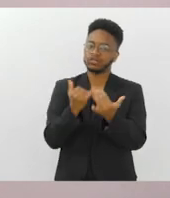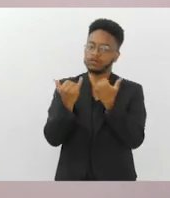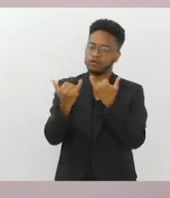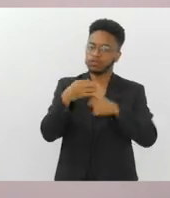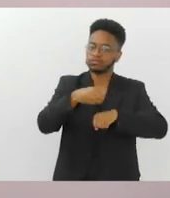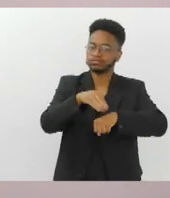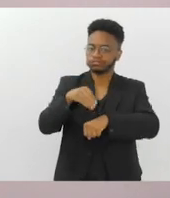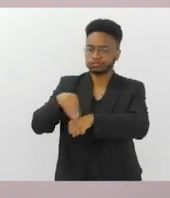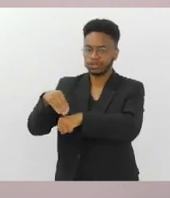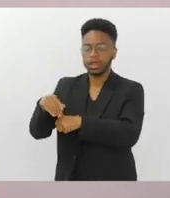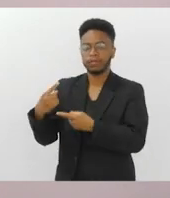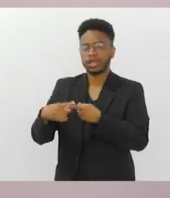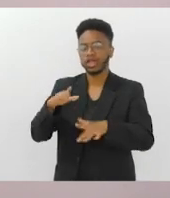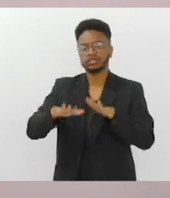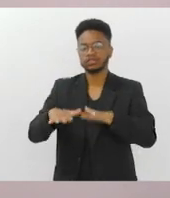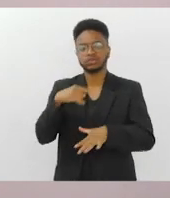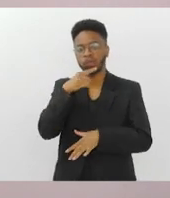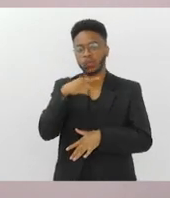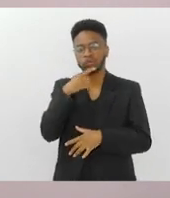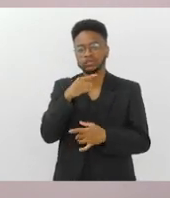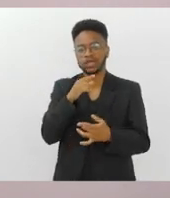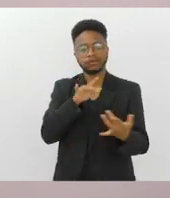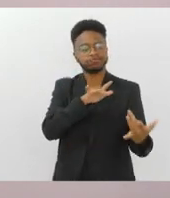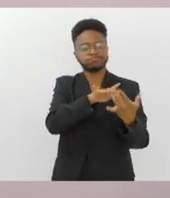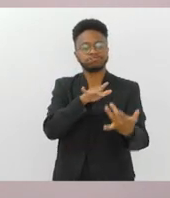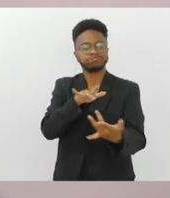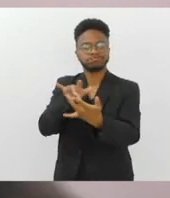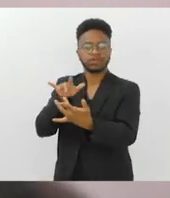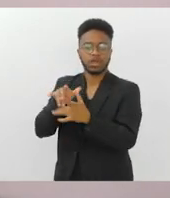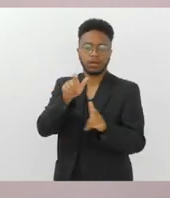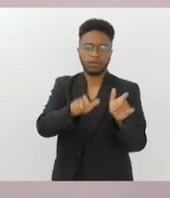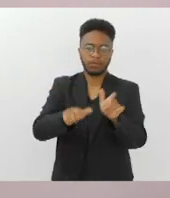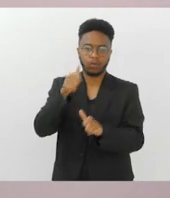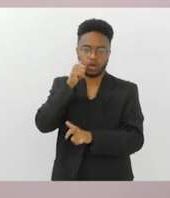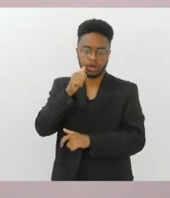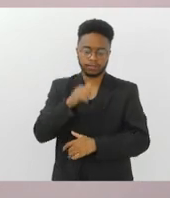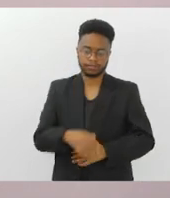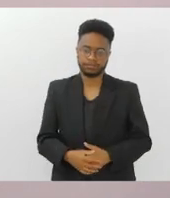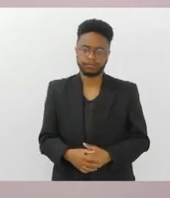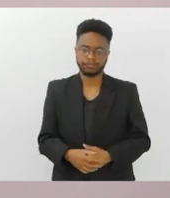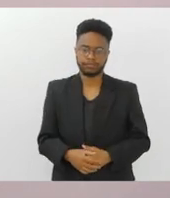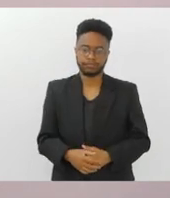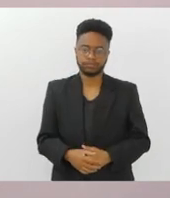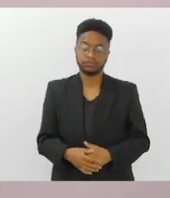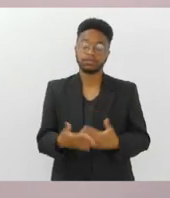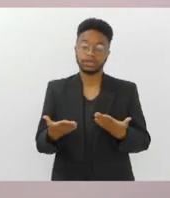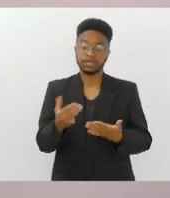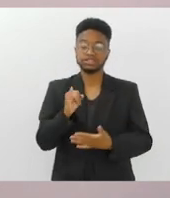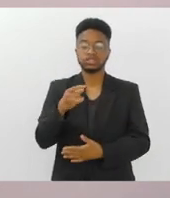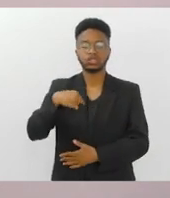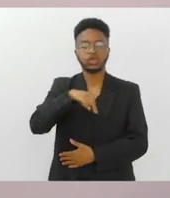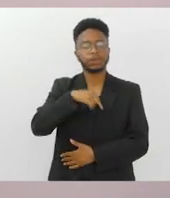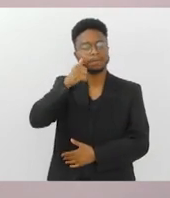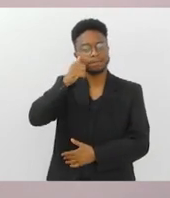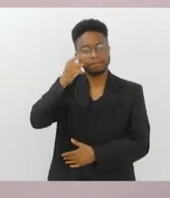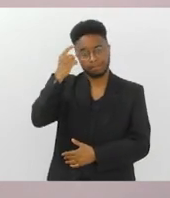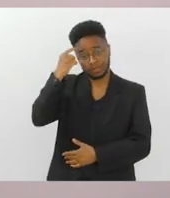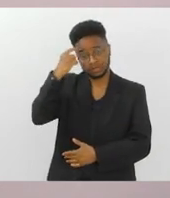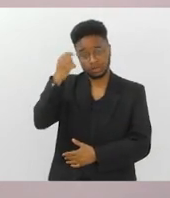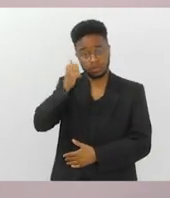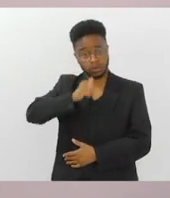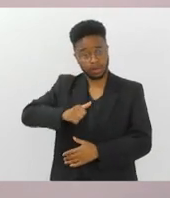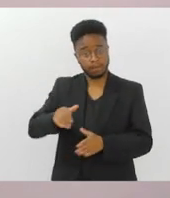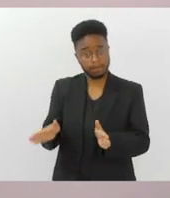que muitas vezes não chega de maneira concreta a essas mulheres. Quando pensamos nas mulheres mais pobres, com